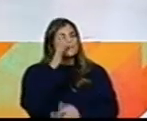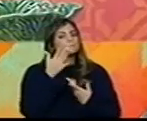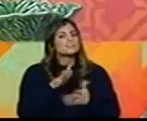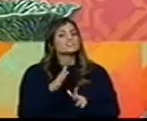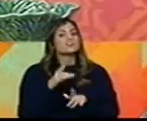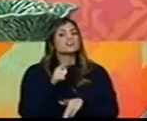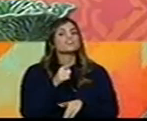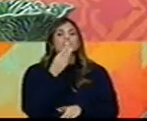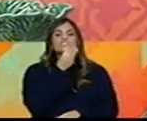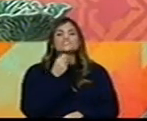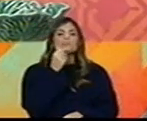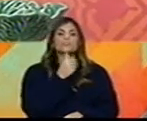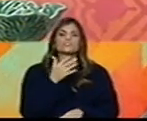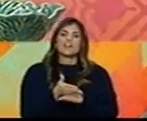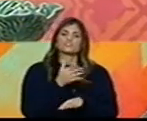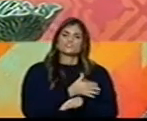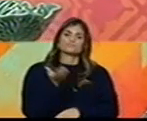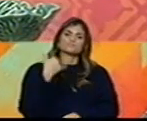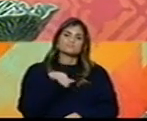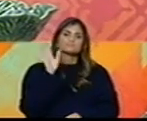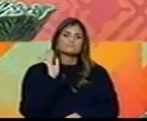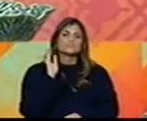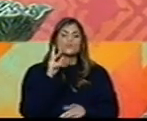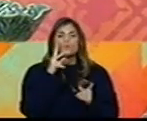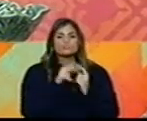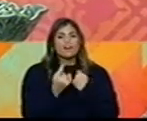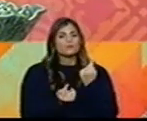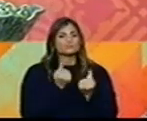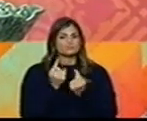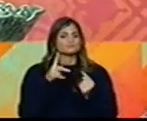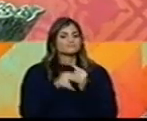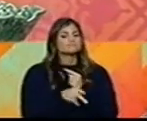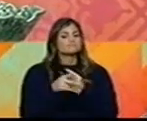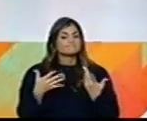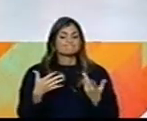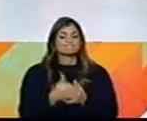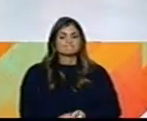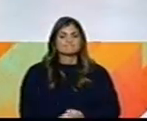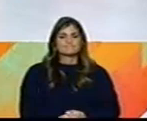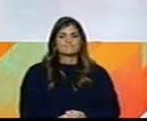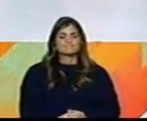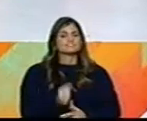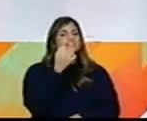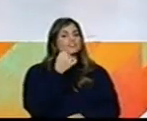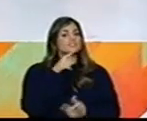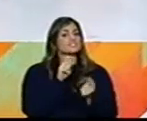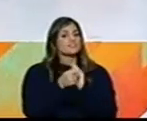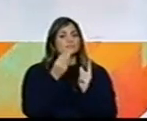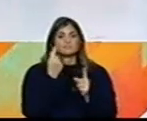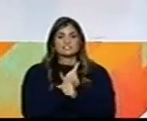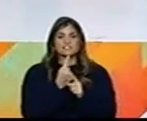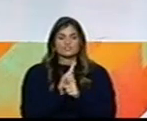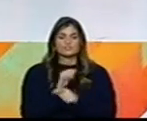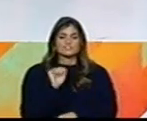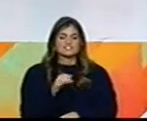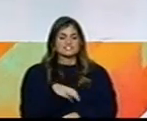fez a esses sabores que tinha no seu passado? Cortei alguns. Foi cortando? Foi cortando. Sim. Está satisfeita com essa mudança na alimentação? Sim, sim, sim, sim.